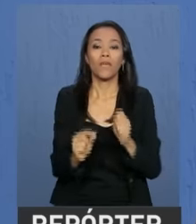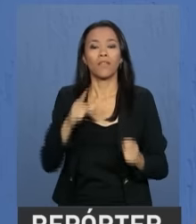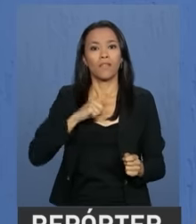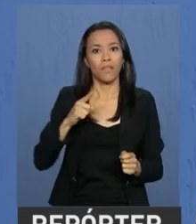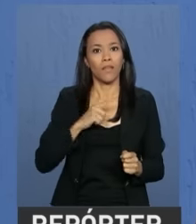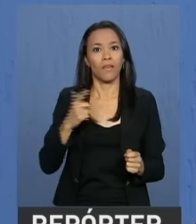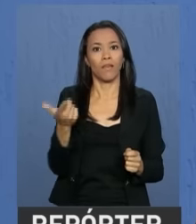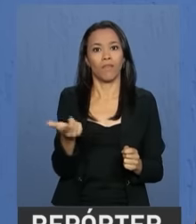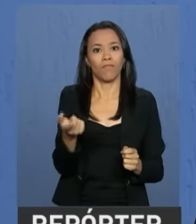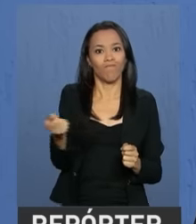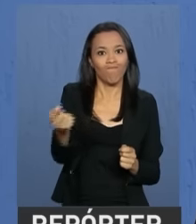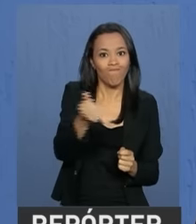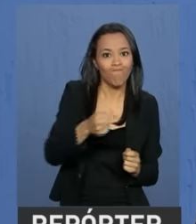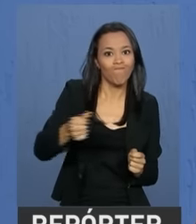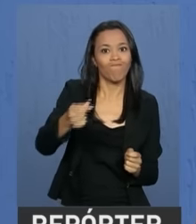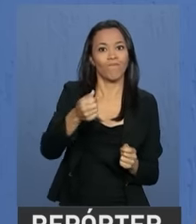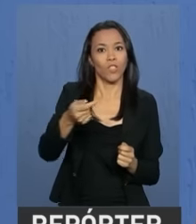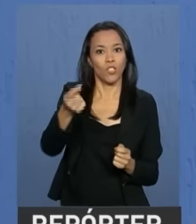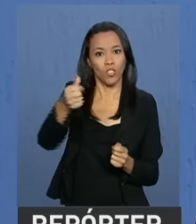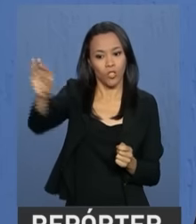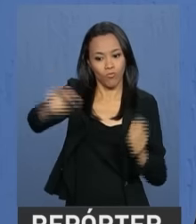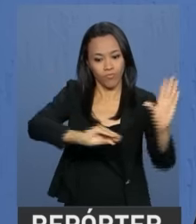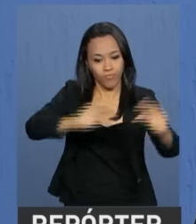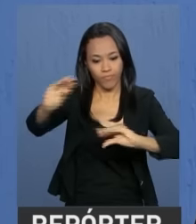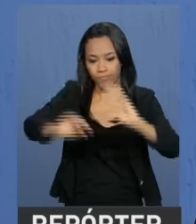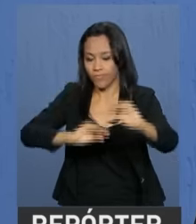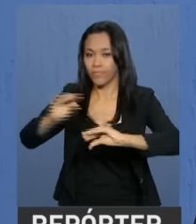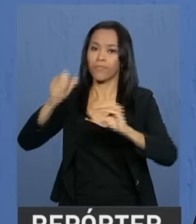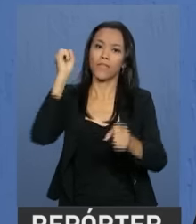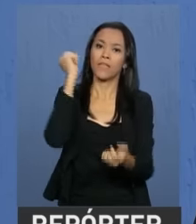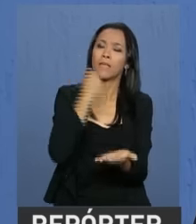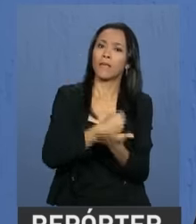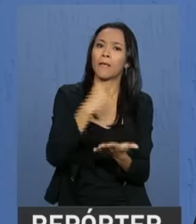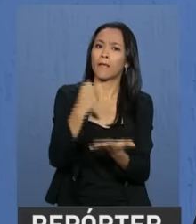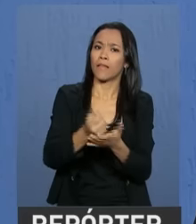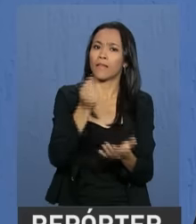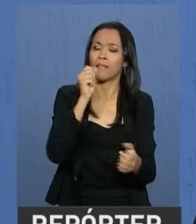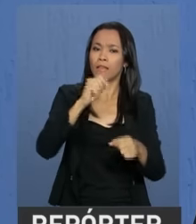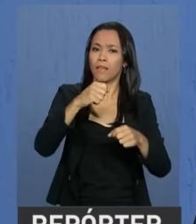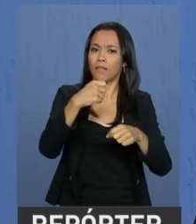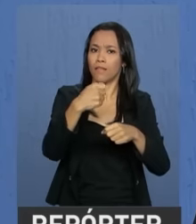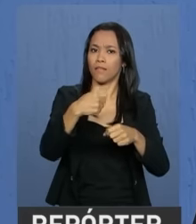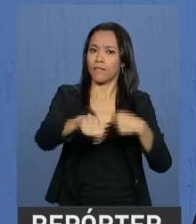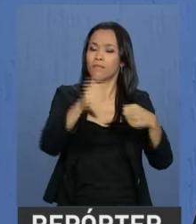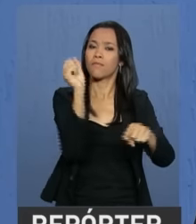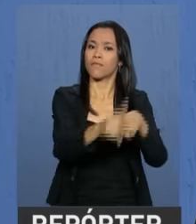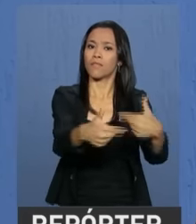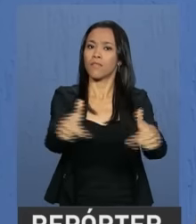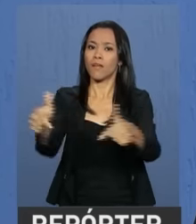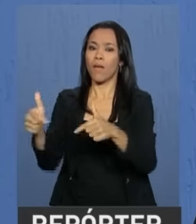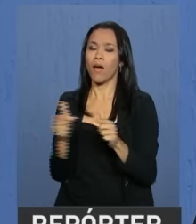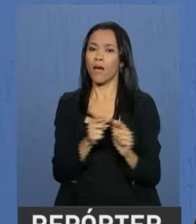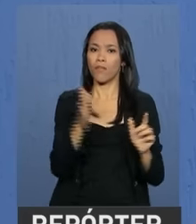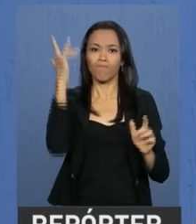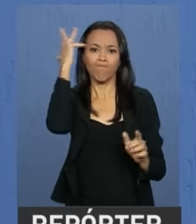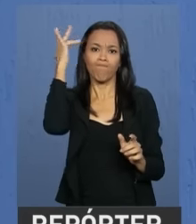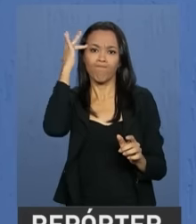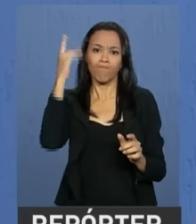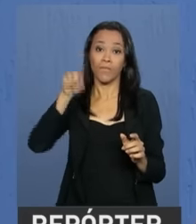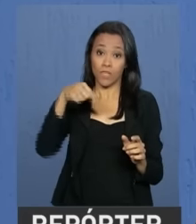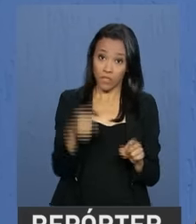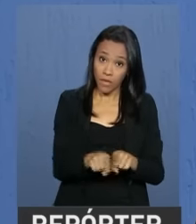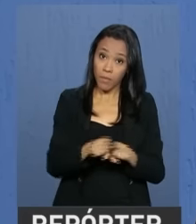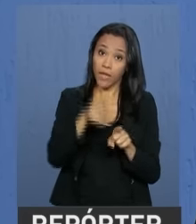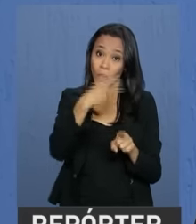riquezas Atraia divisas Gere empregos de alta qualificação mas sobretudo que elementos da nossa cultura